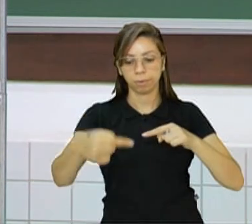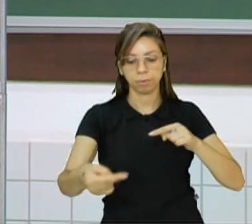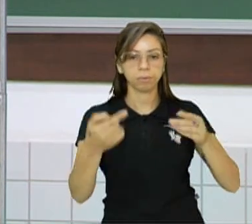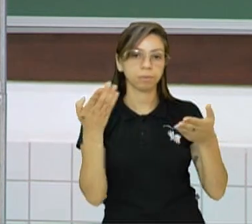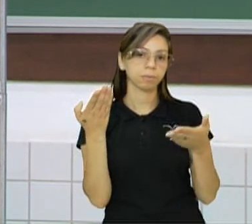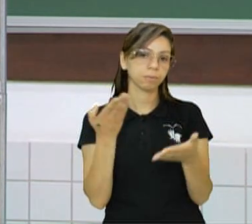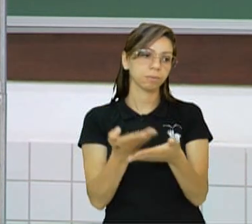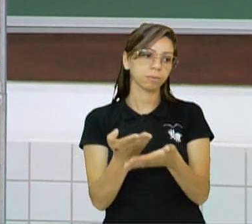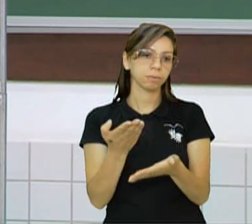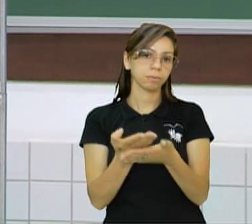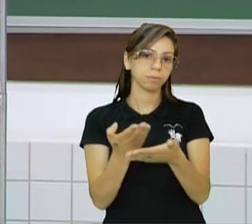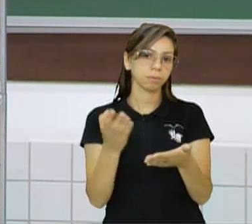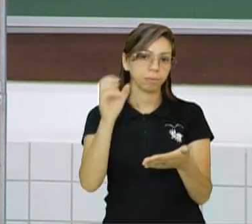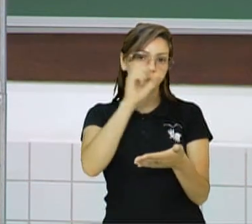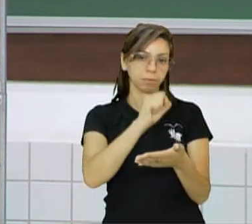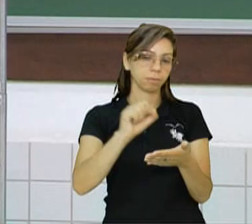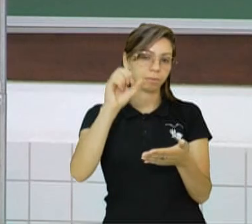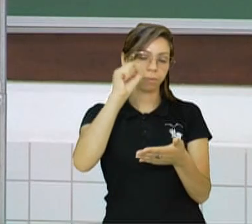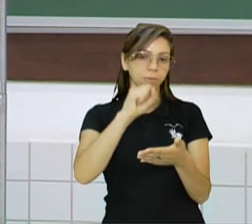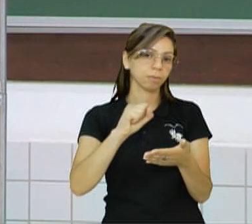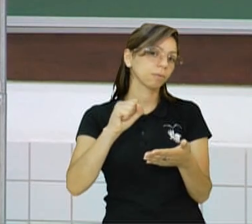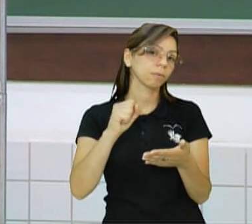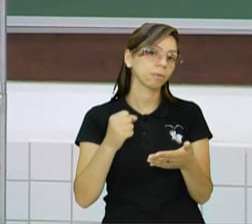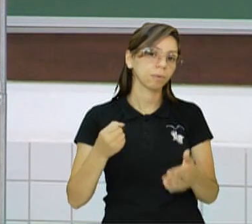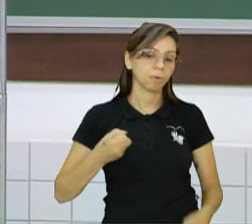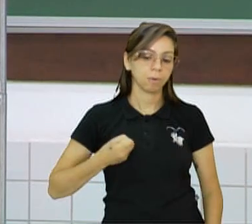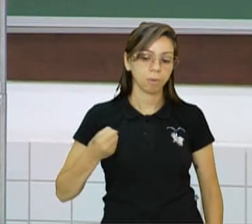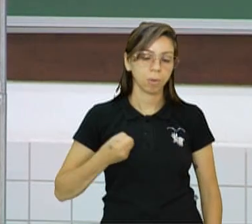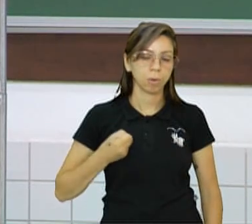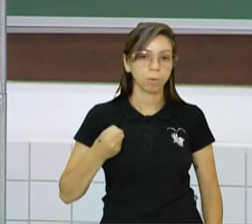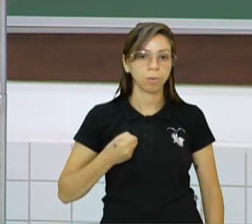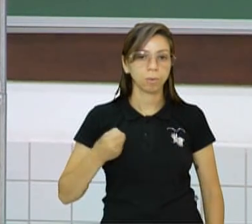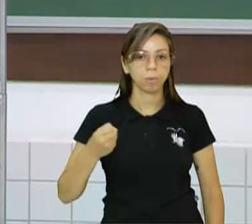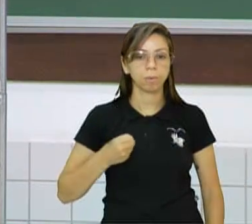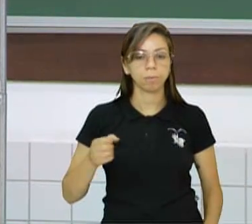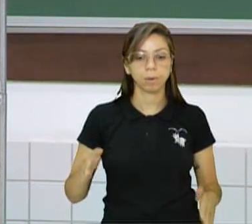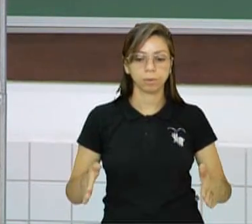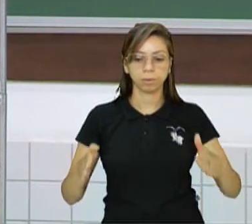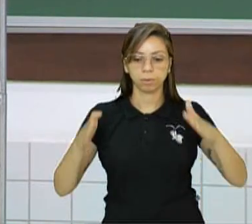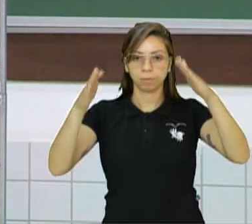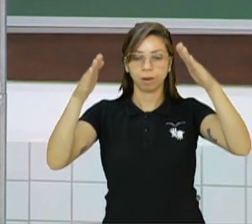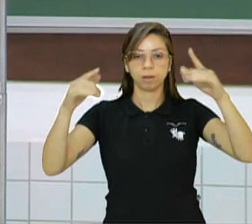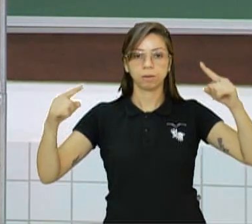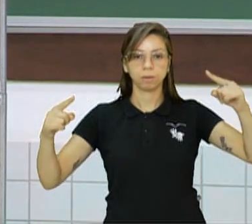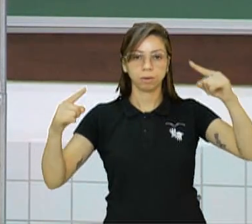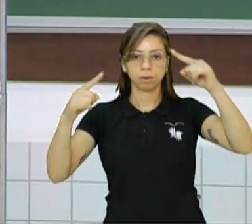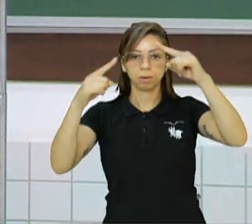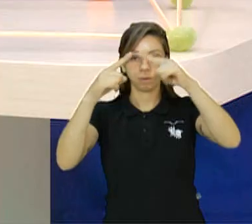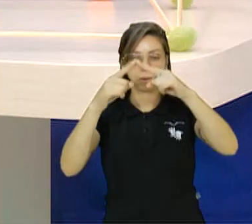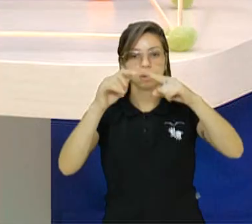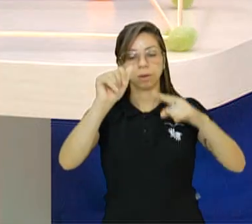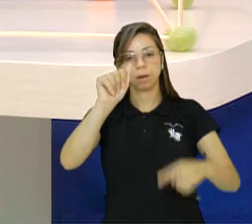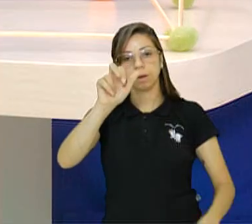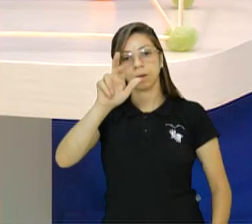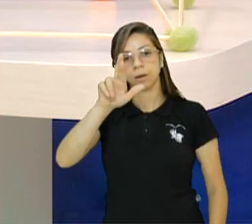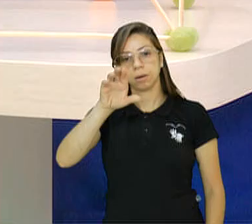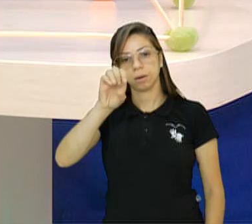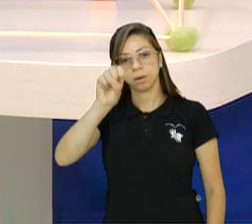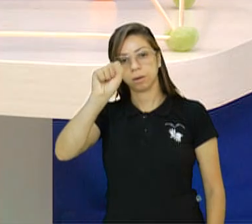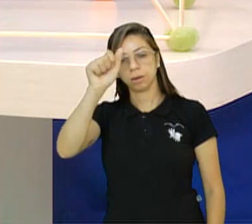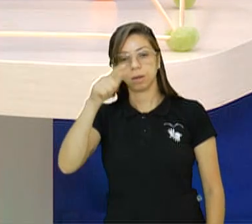aula, nós vamos aprender a contar o número de faces, vértices e arestas de